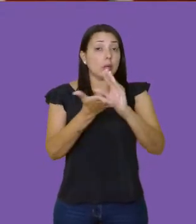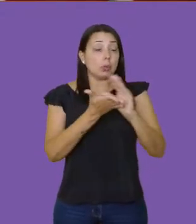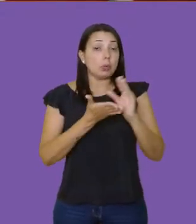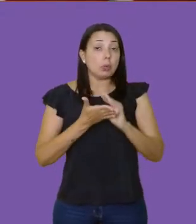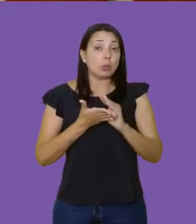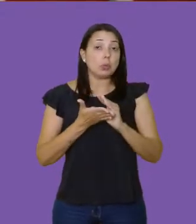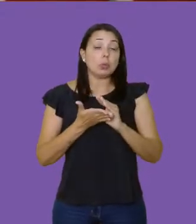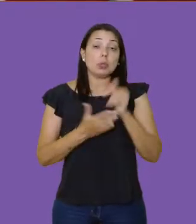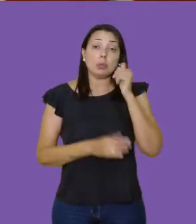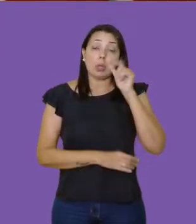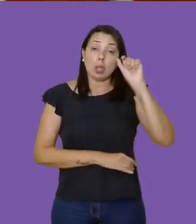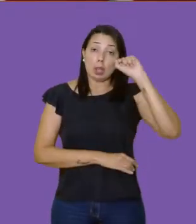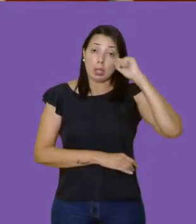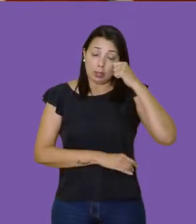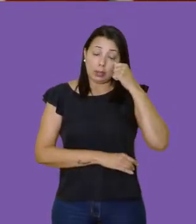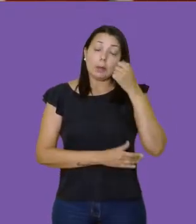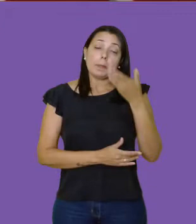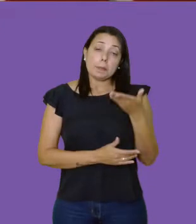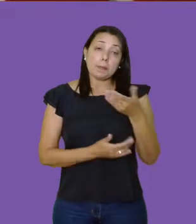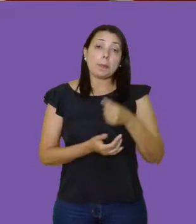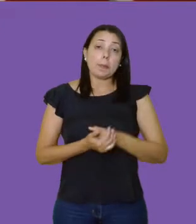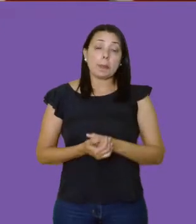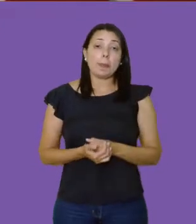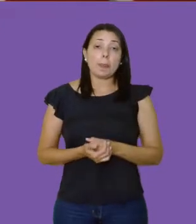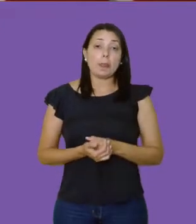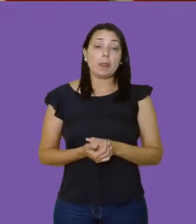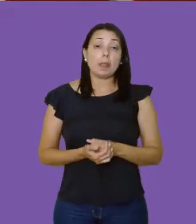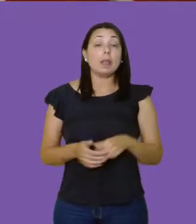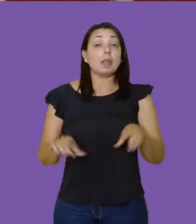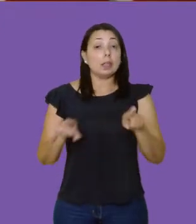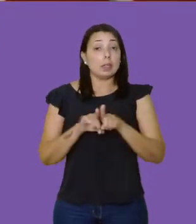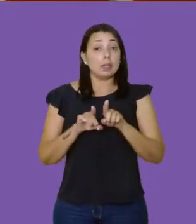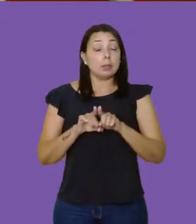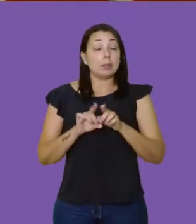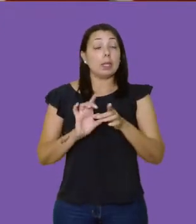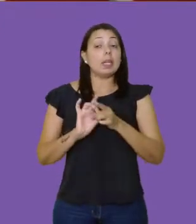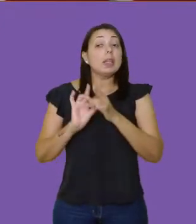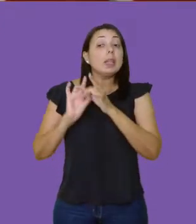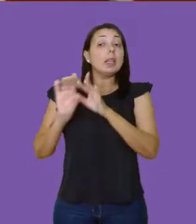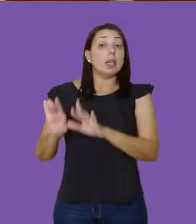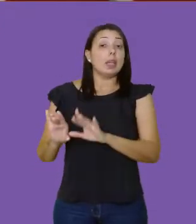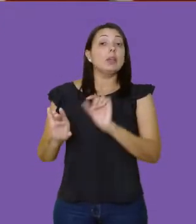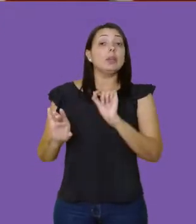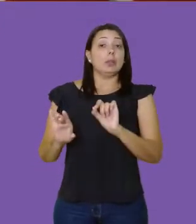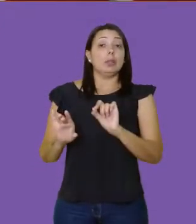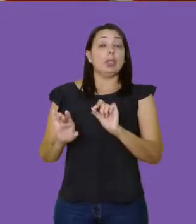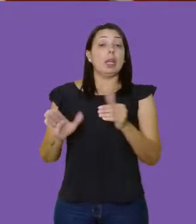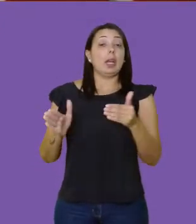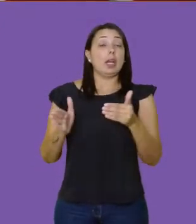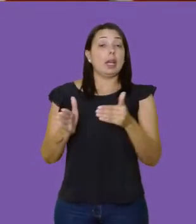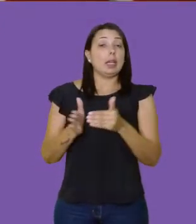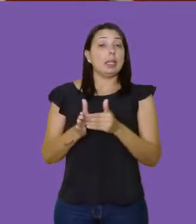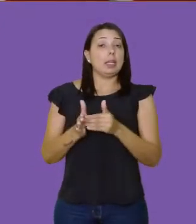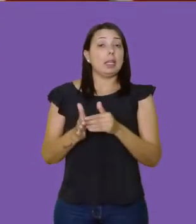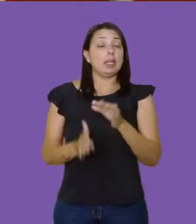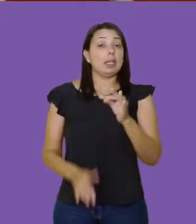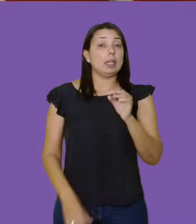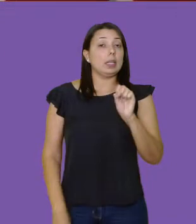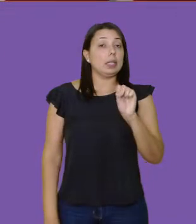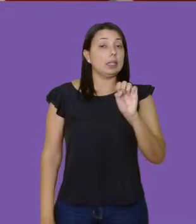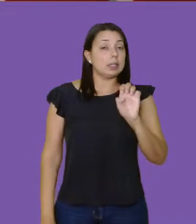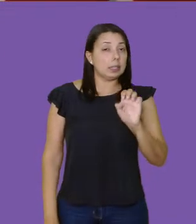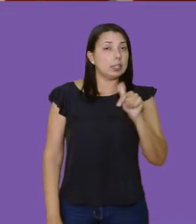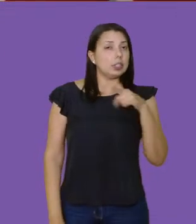candidaturas negras, né? E também deixa de contemplar, até o TSE tinha mandado